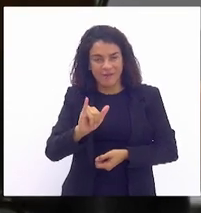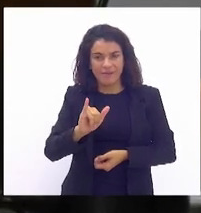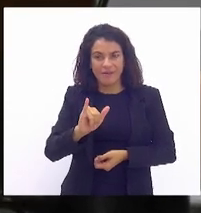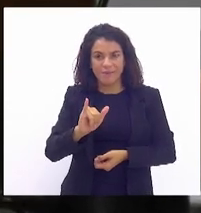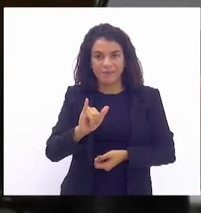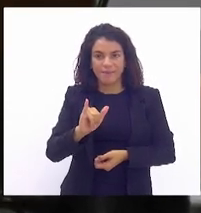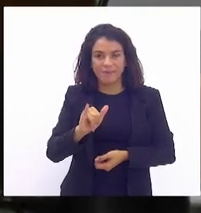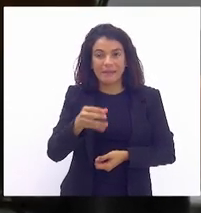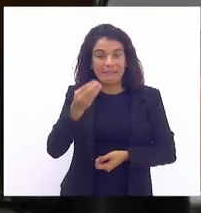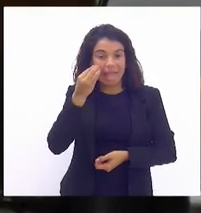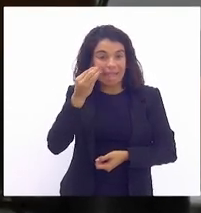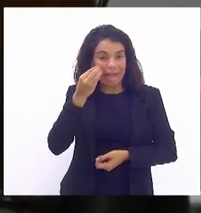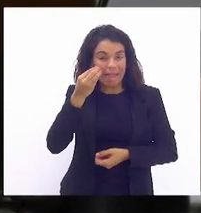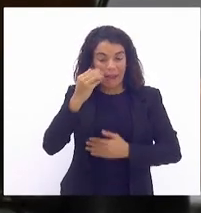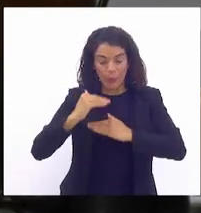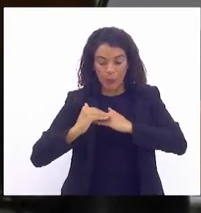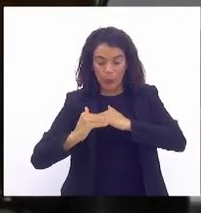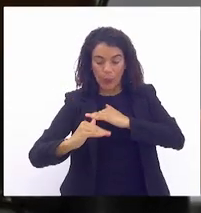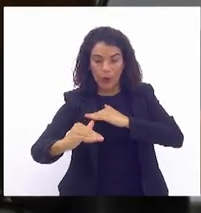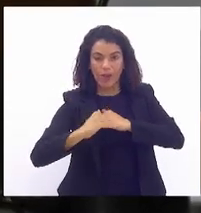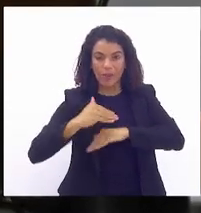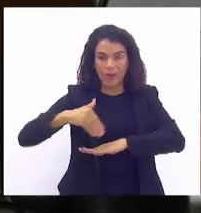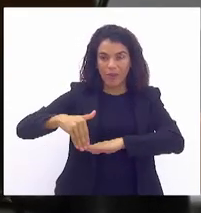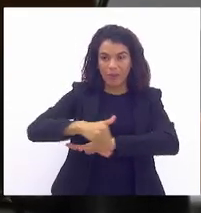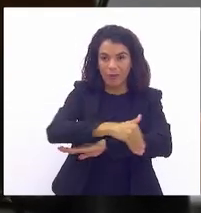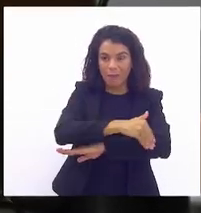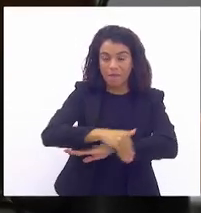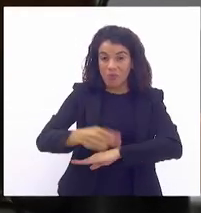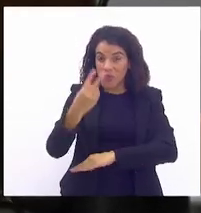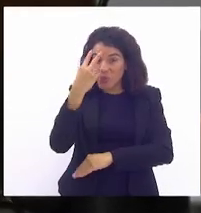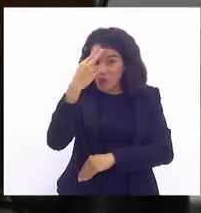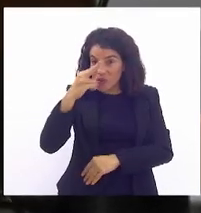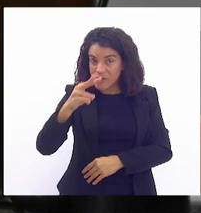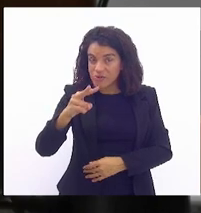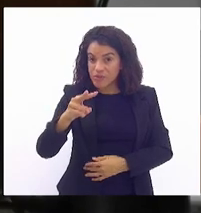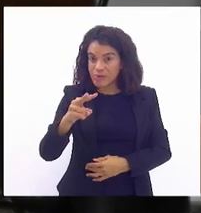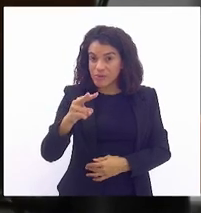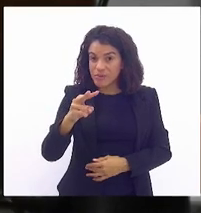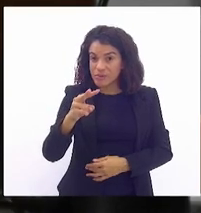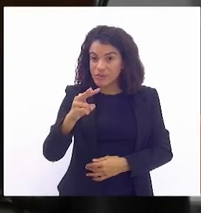tentando colocar numa rua. Em dois dias,